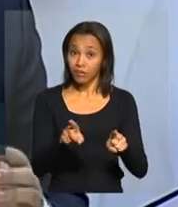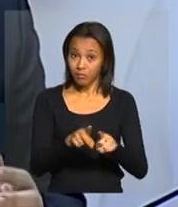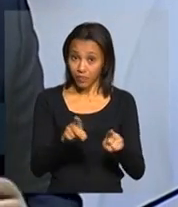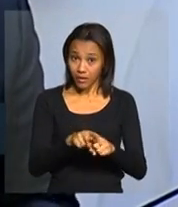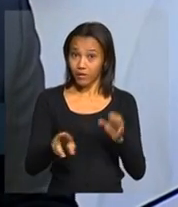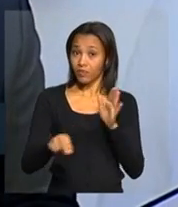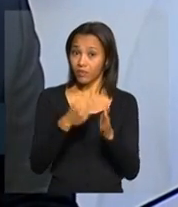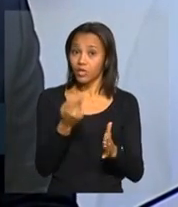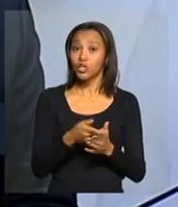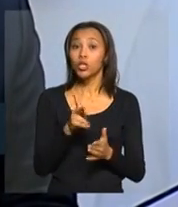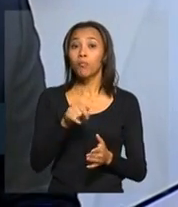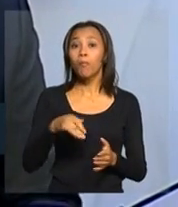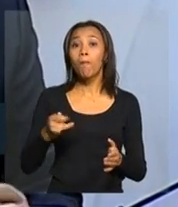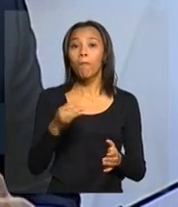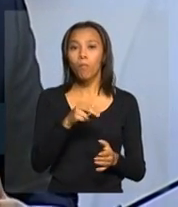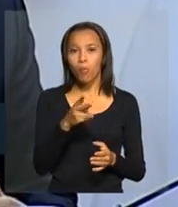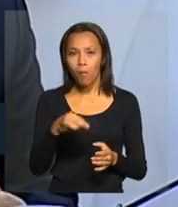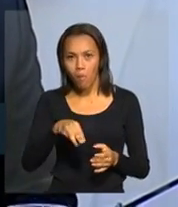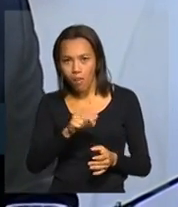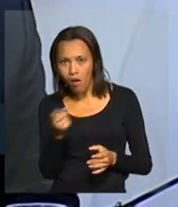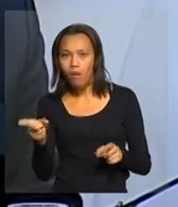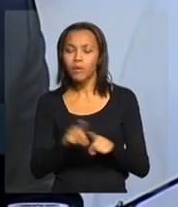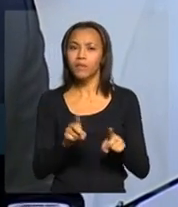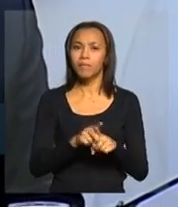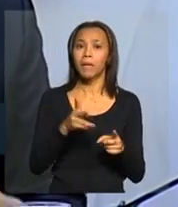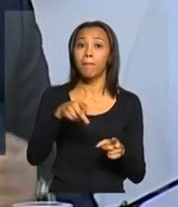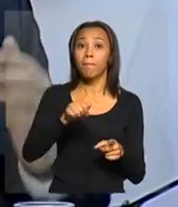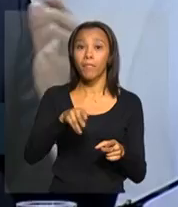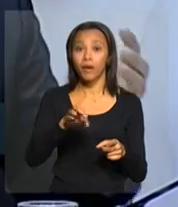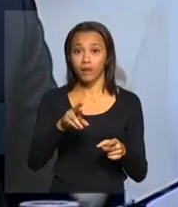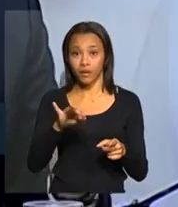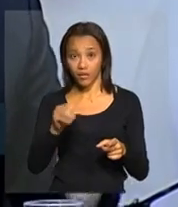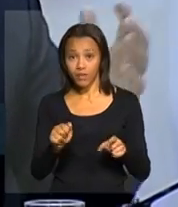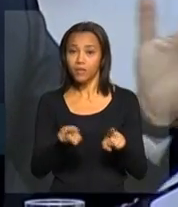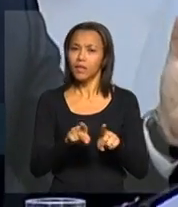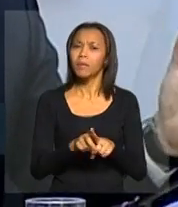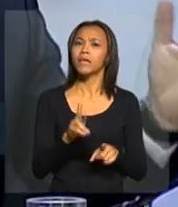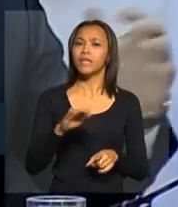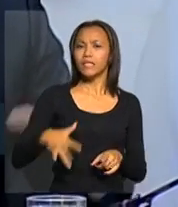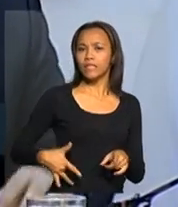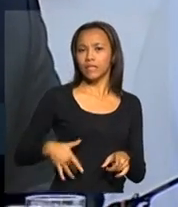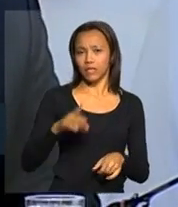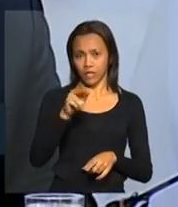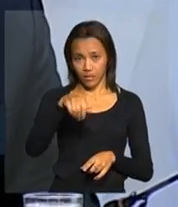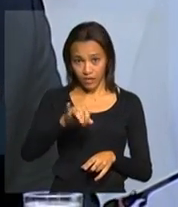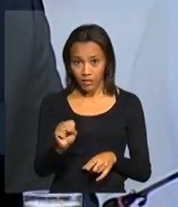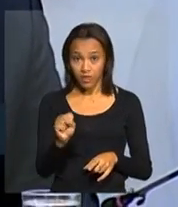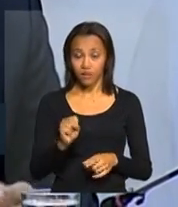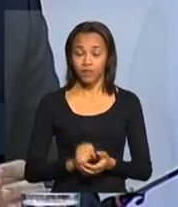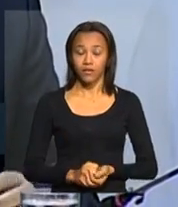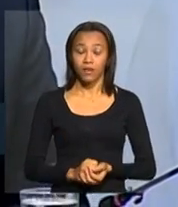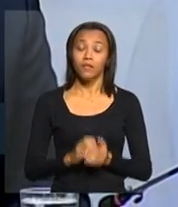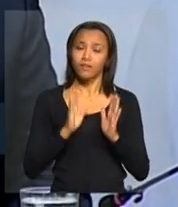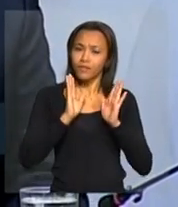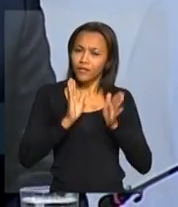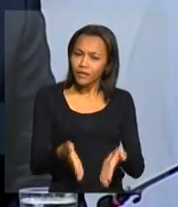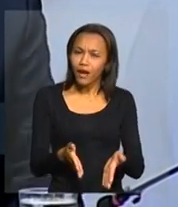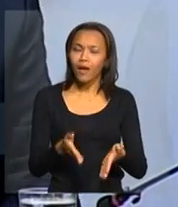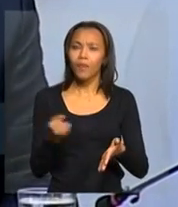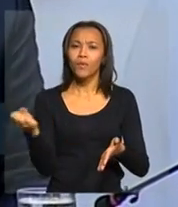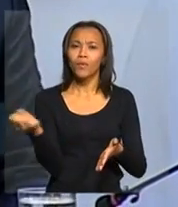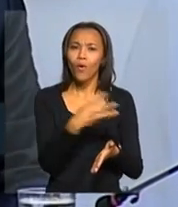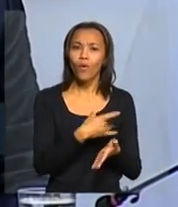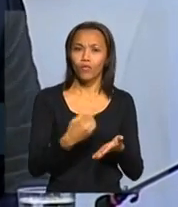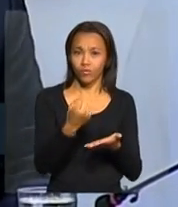e o transplante duplo de pâncreas e rim. E, para o ano, trabalhando já dentro desse modelo da nova portaria